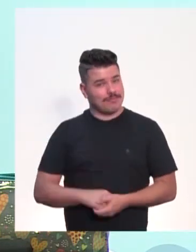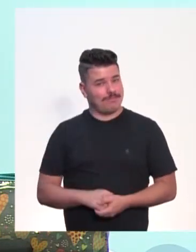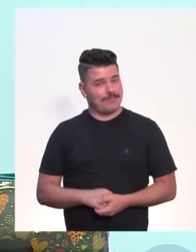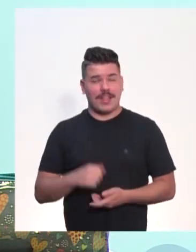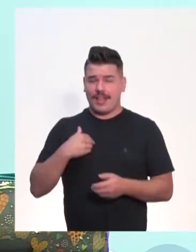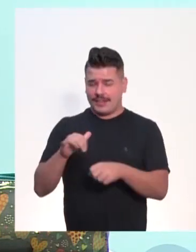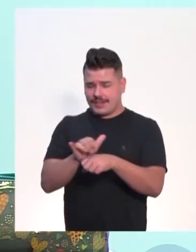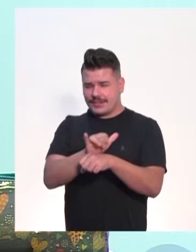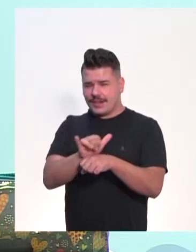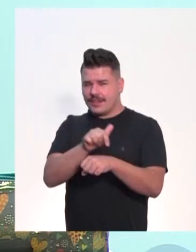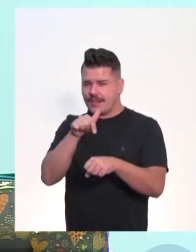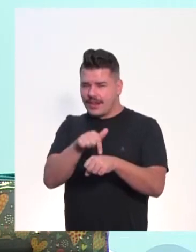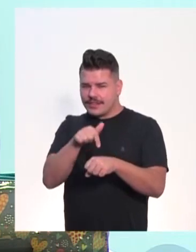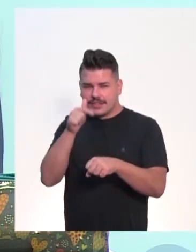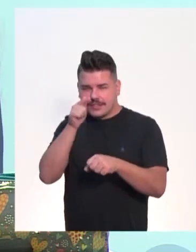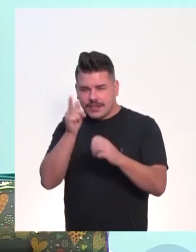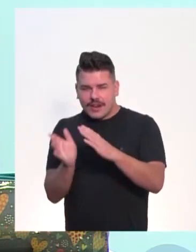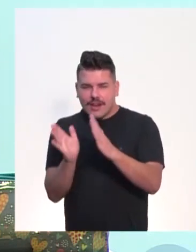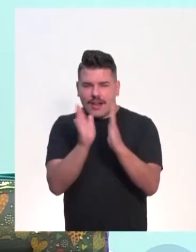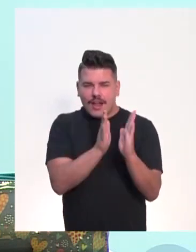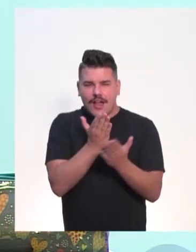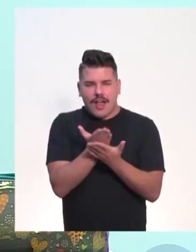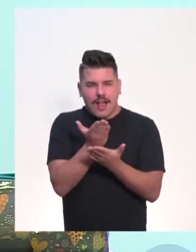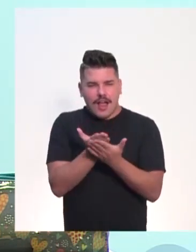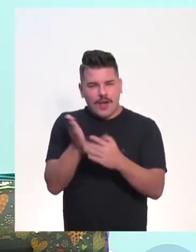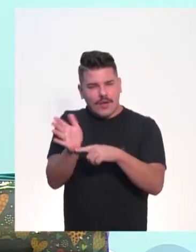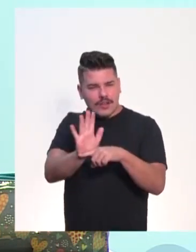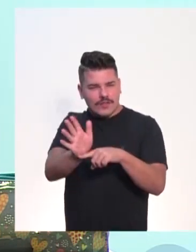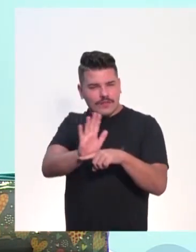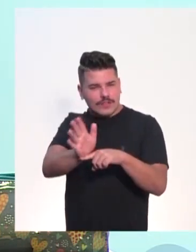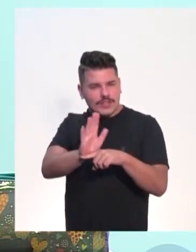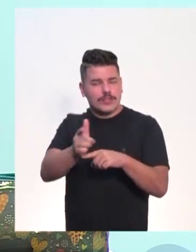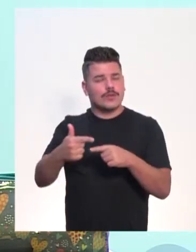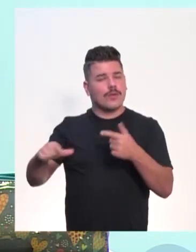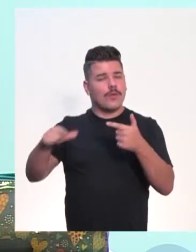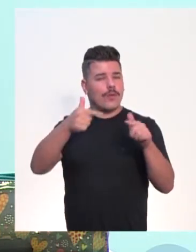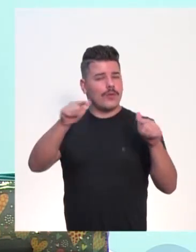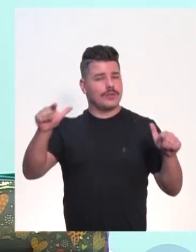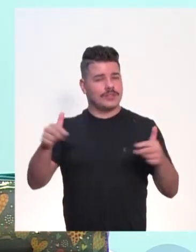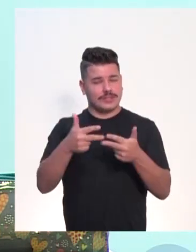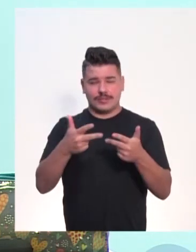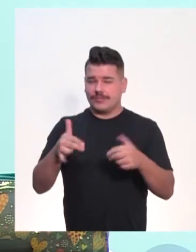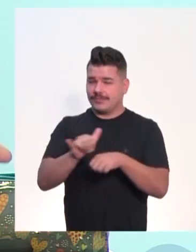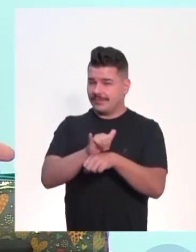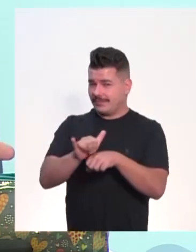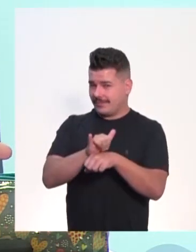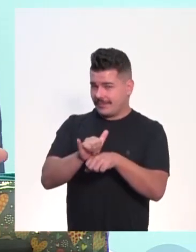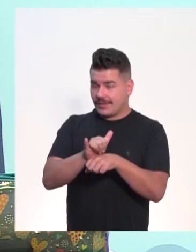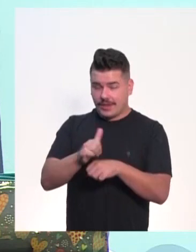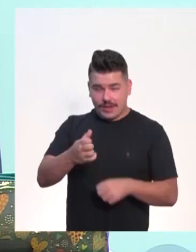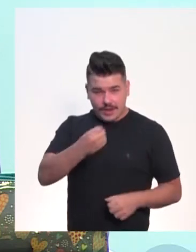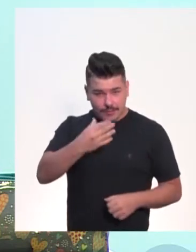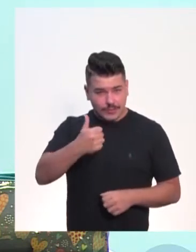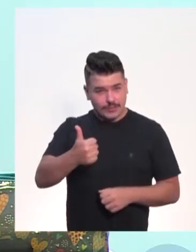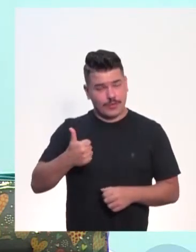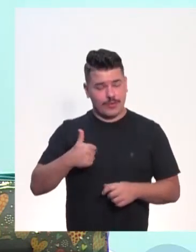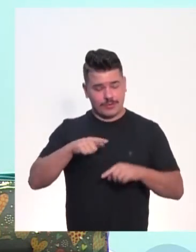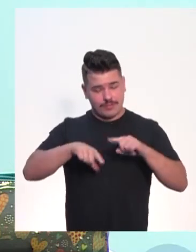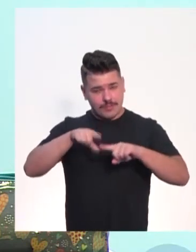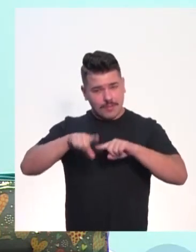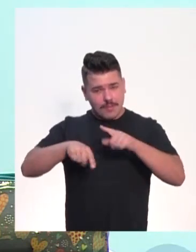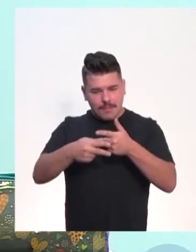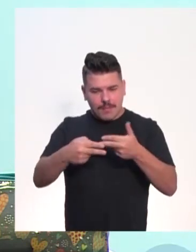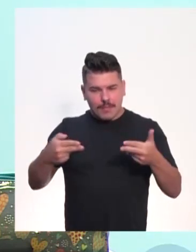técnica, inclusive, de assistir uma videoaula, de assistir algum outro vídeo ou algum outro material, ela é